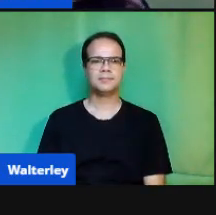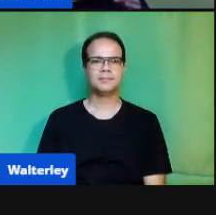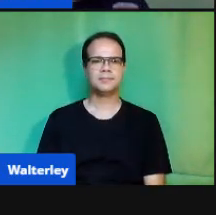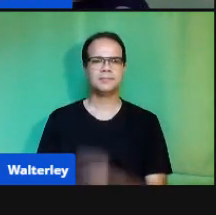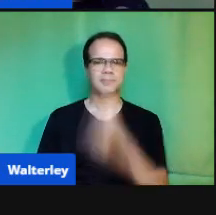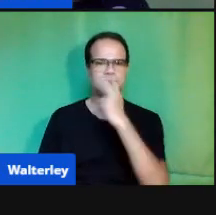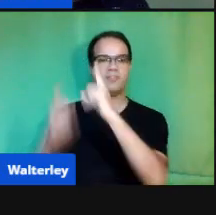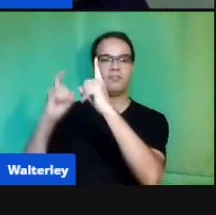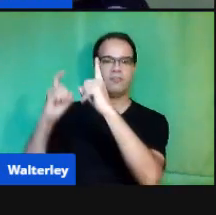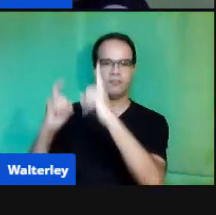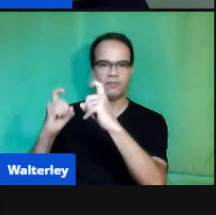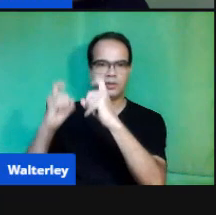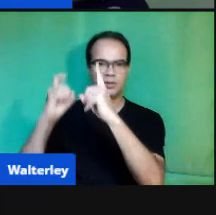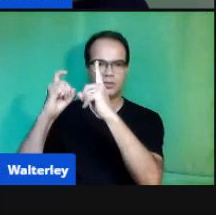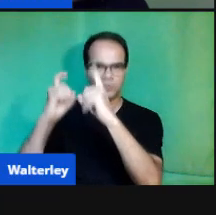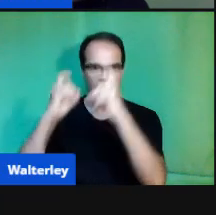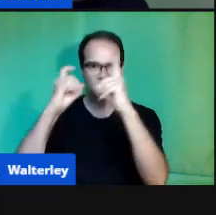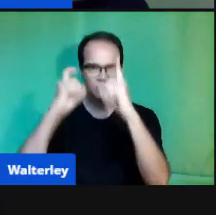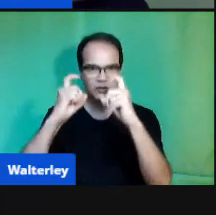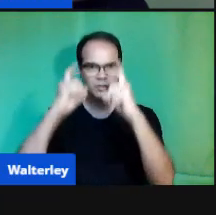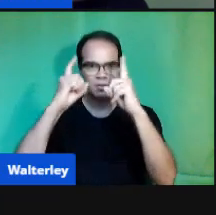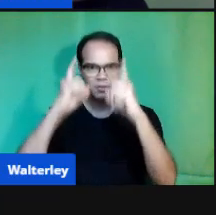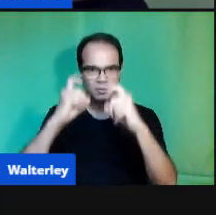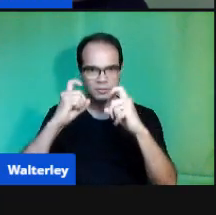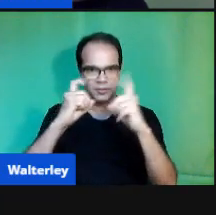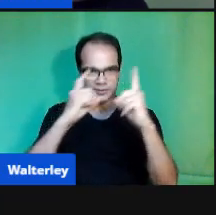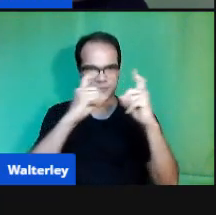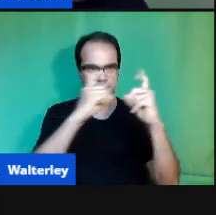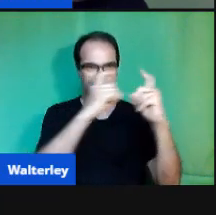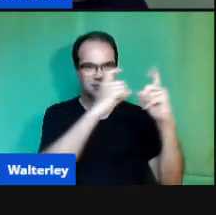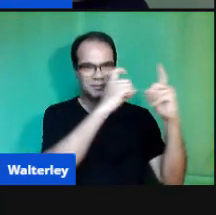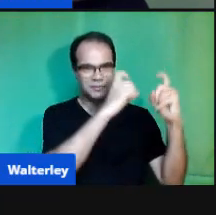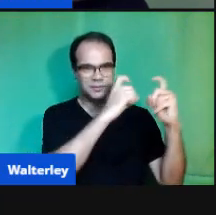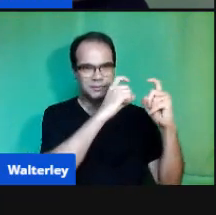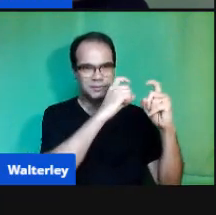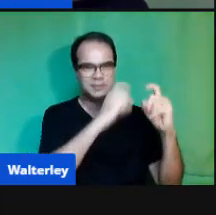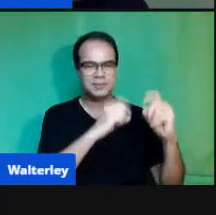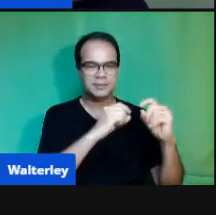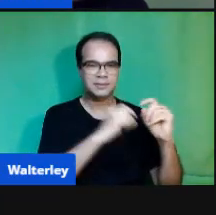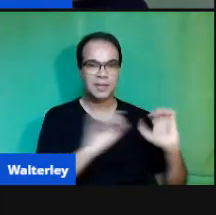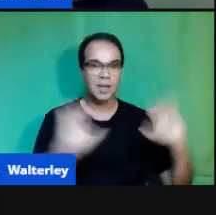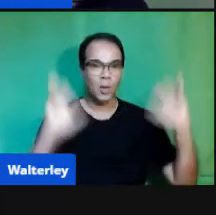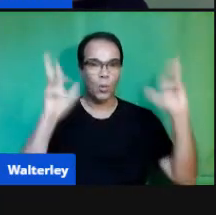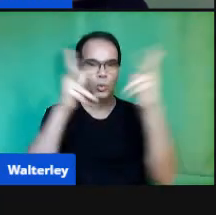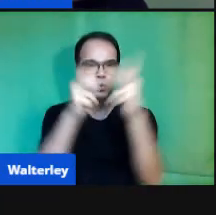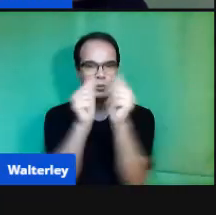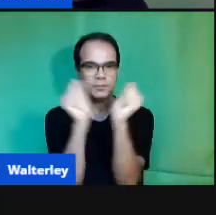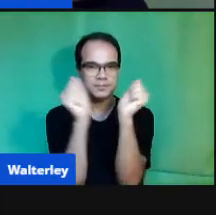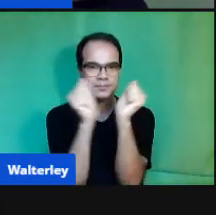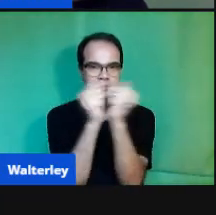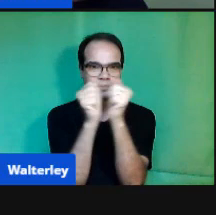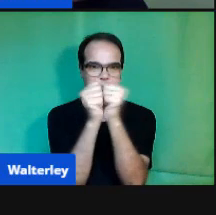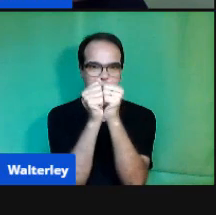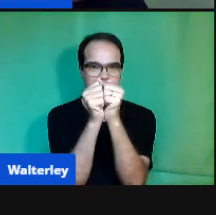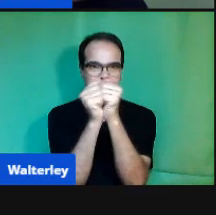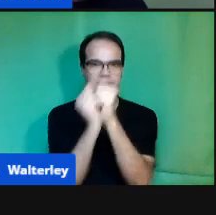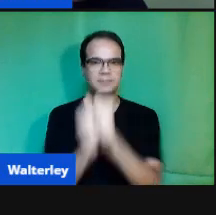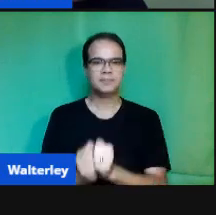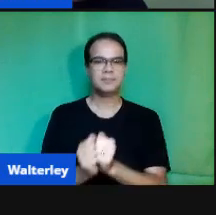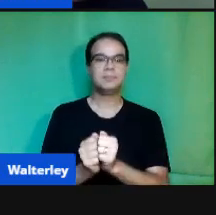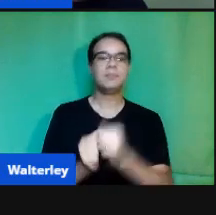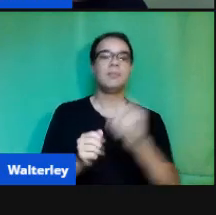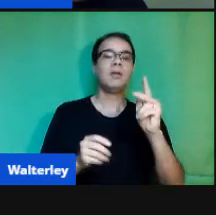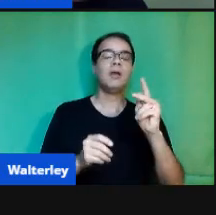fotografias animadas. É da professora Constantina Xavier, e ele foi feito, a professora mandou vários alunos